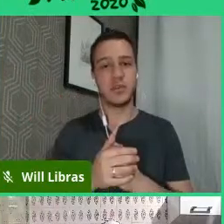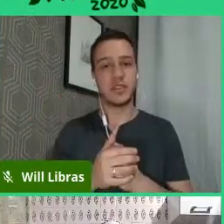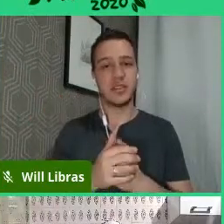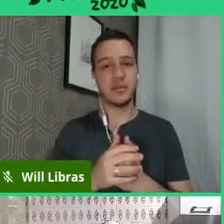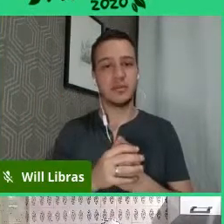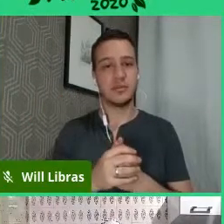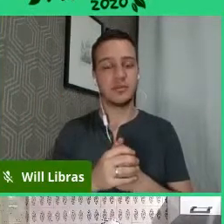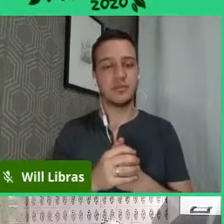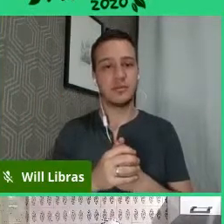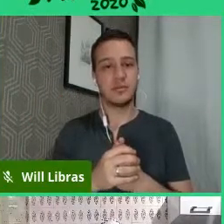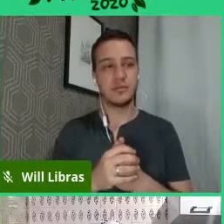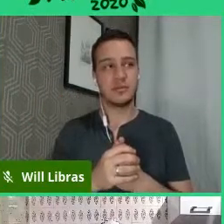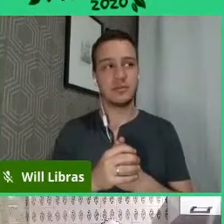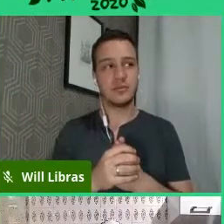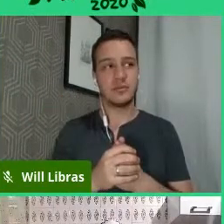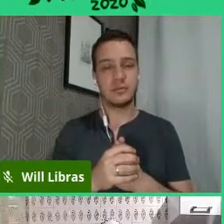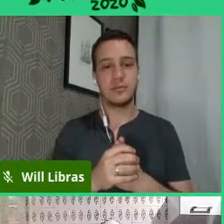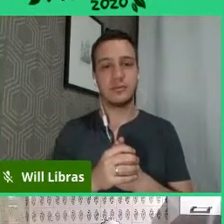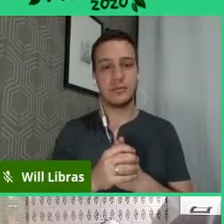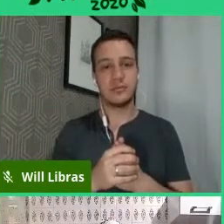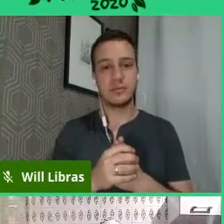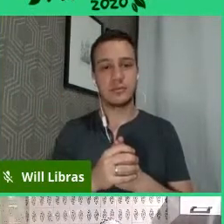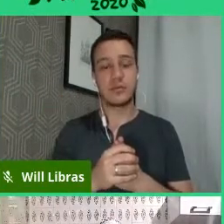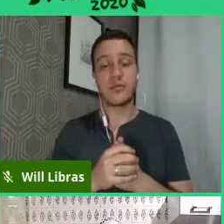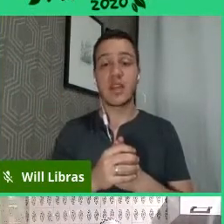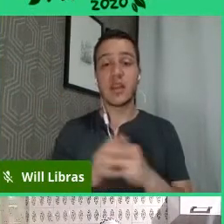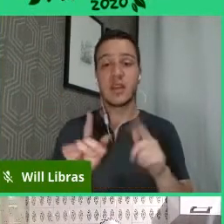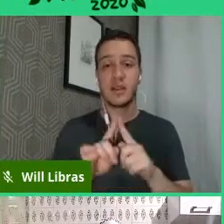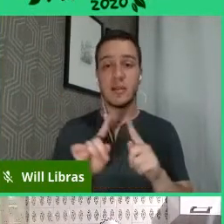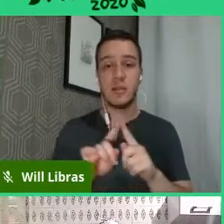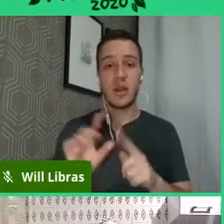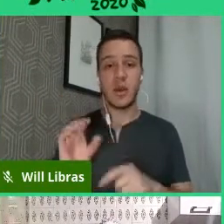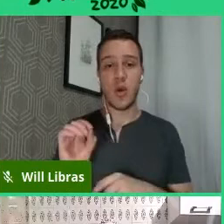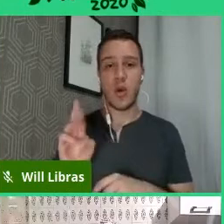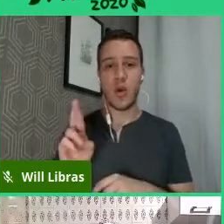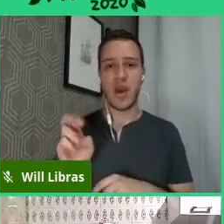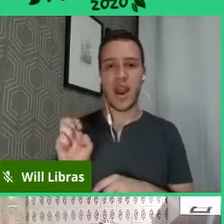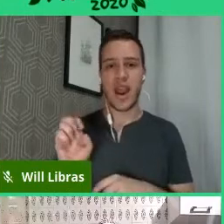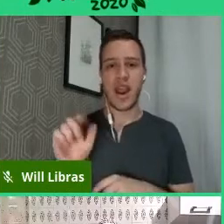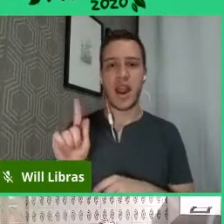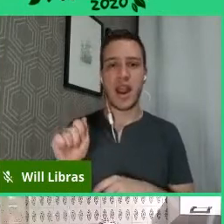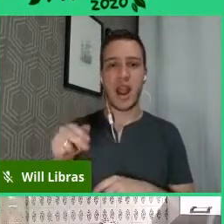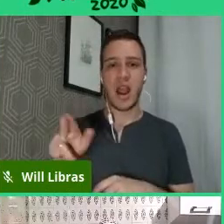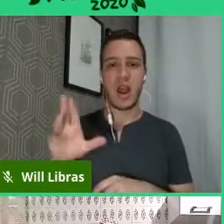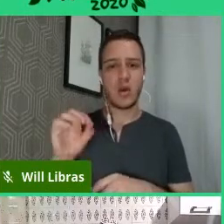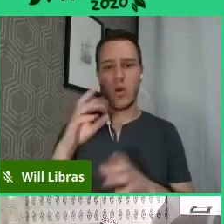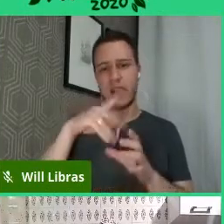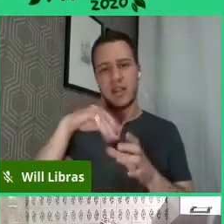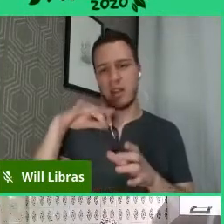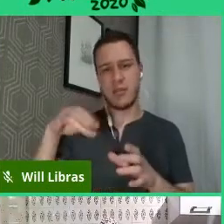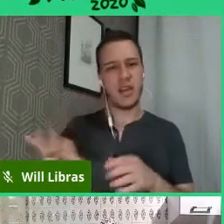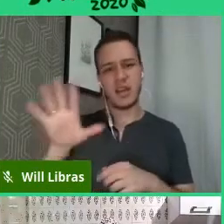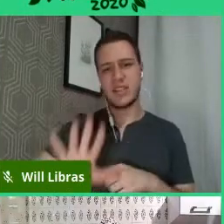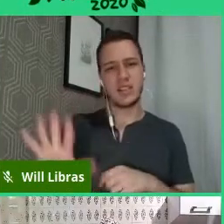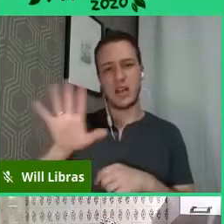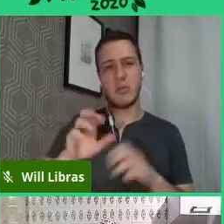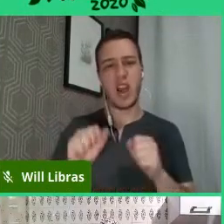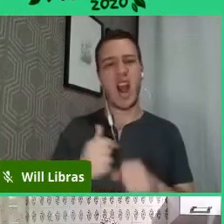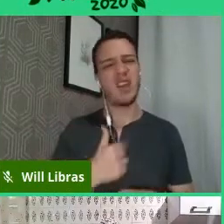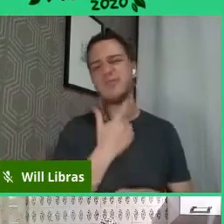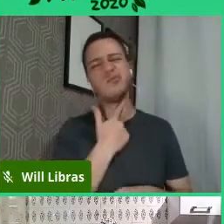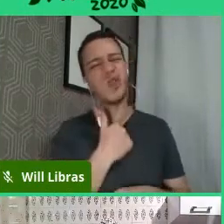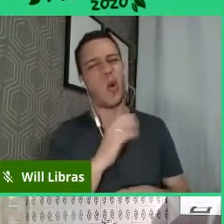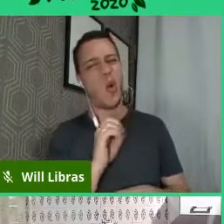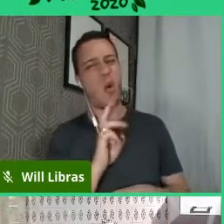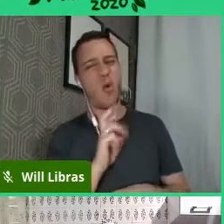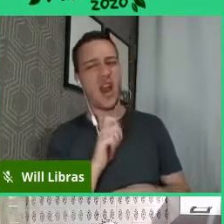Agora eu vou botar um pouquinho de orégano. Os temperos, vocês fazem como vocês gostarem melhor. Ah, Juliette, eu não gosto de orégano, não precisa